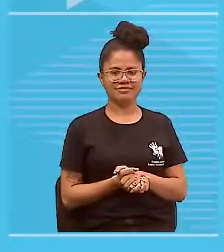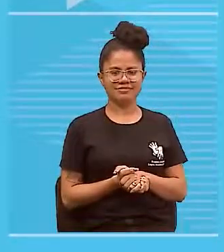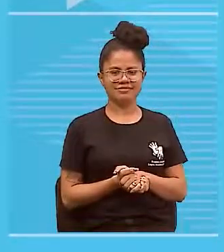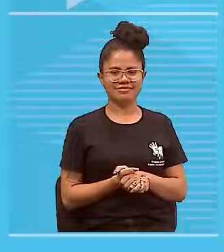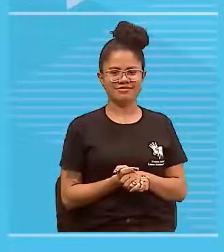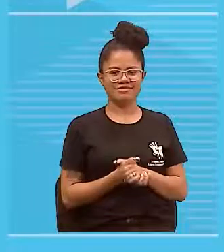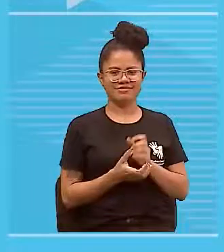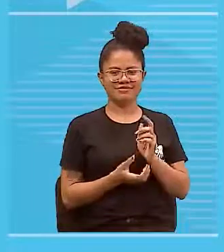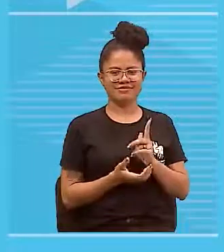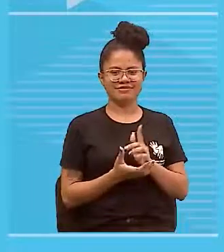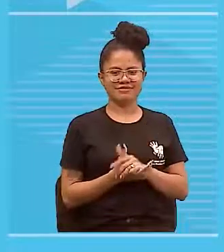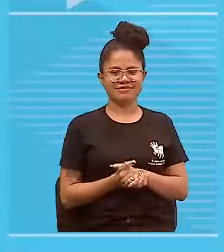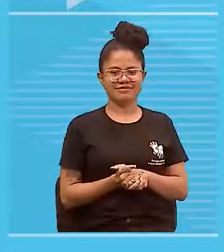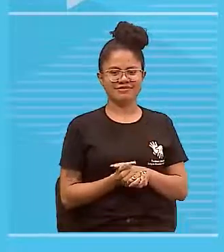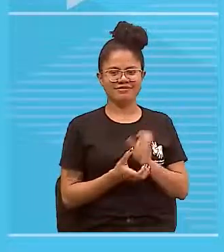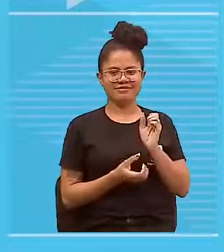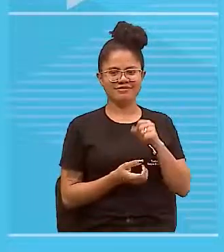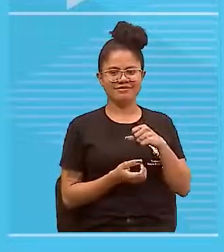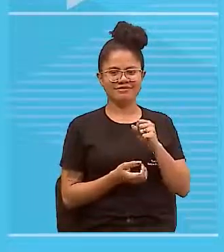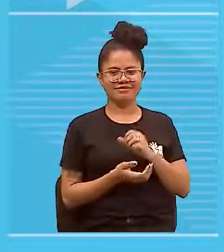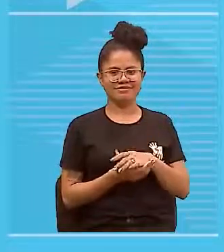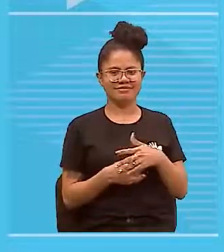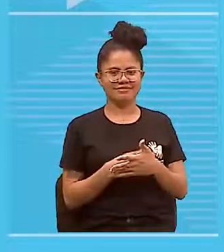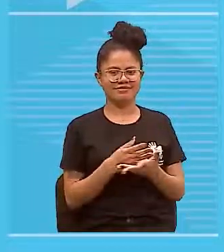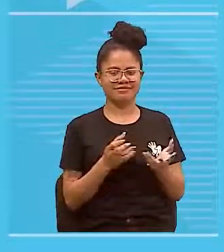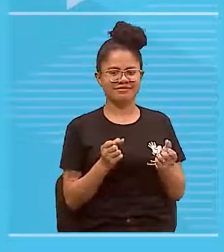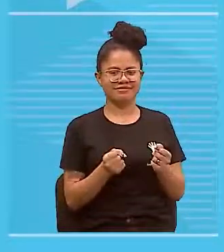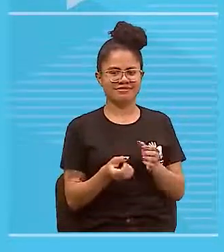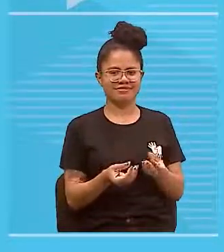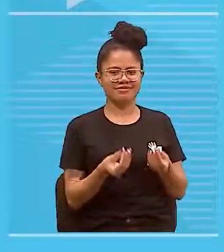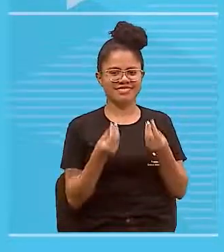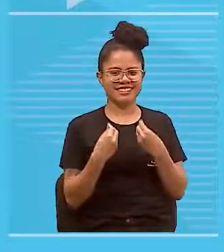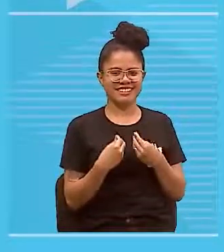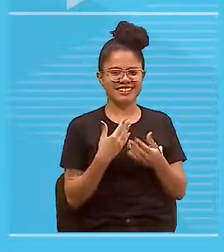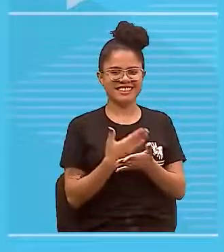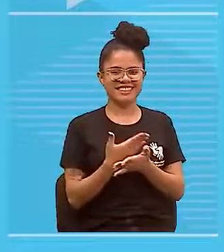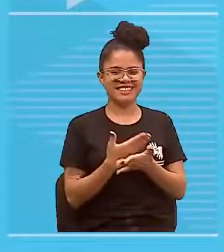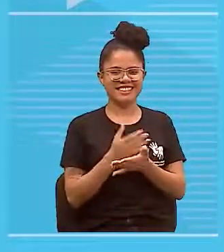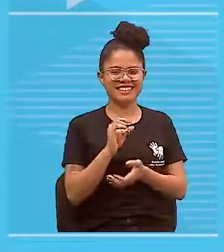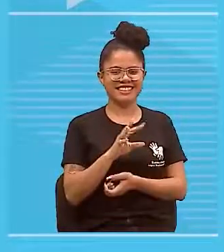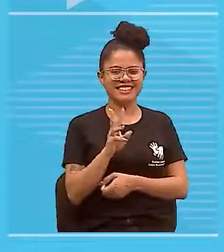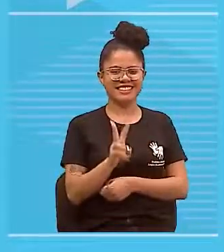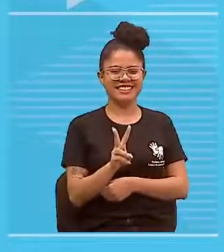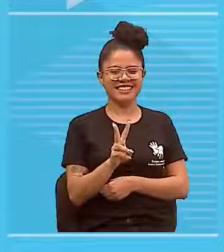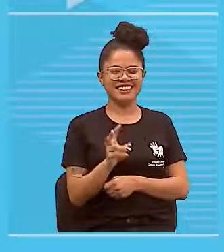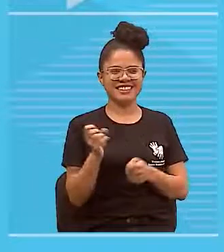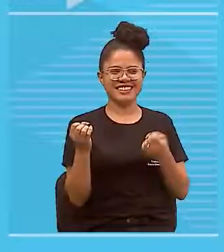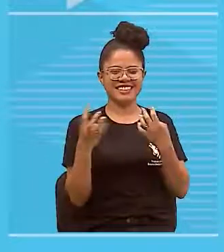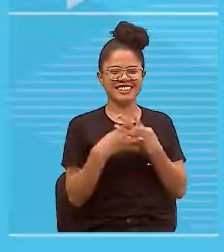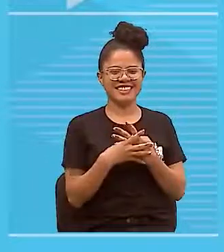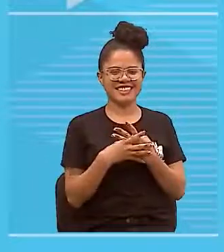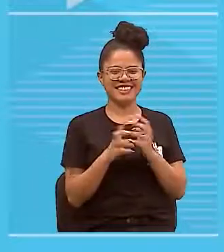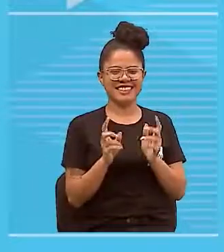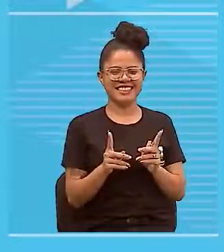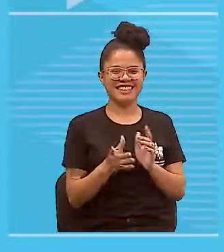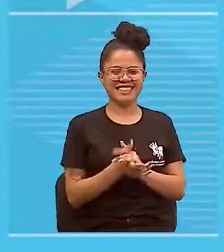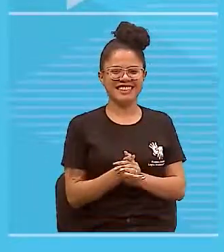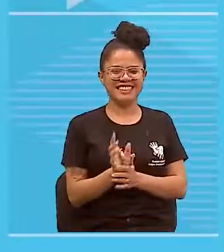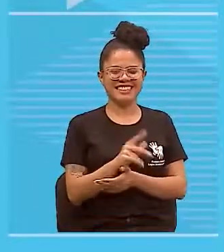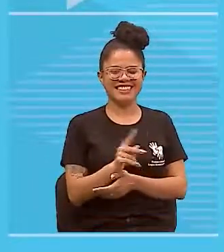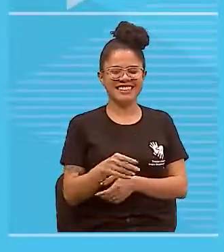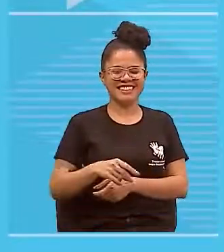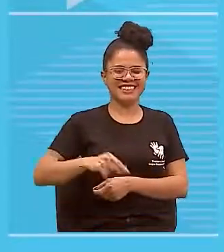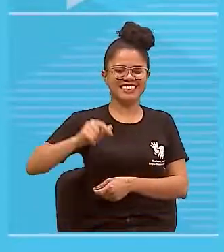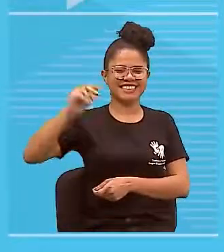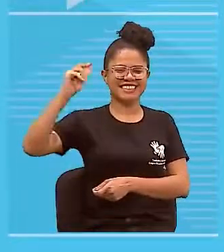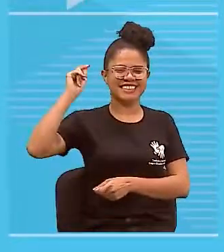A Adriana dizendo, dona Amanda, você pode vir dar duas aulas só com dois slides. E o rapaz aqui é professor à moda